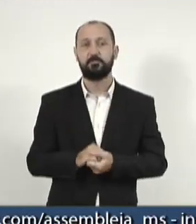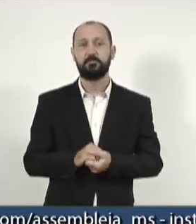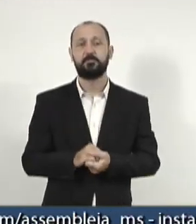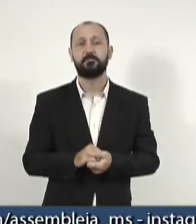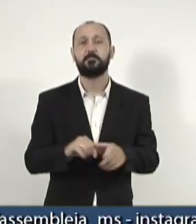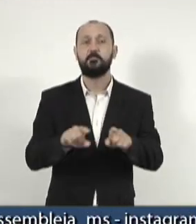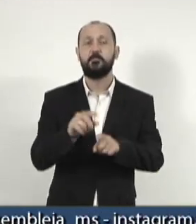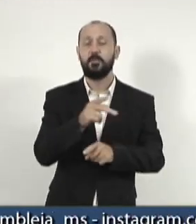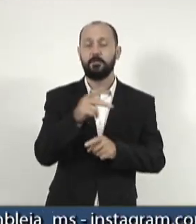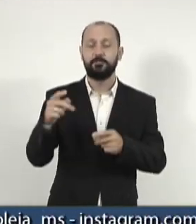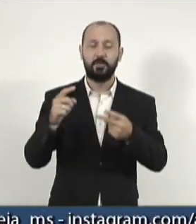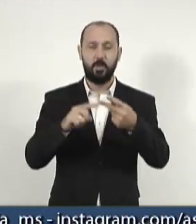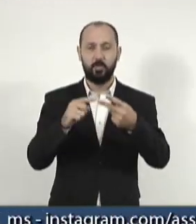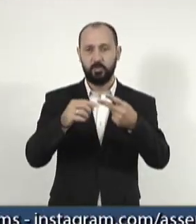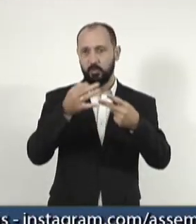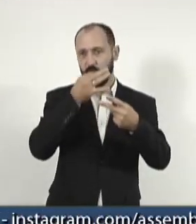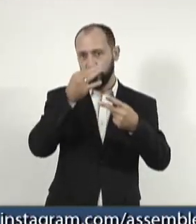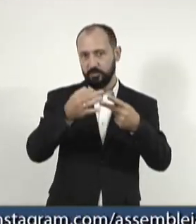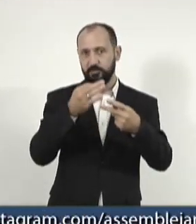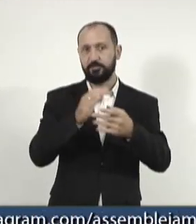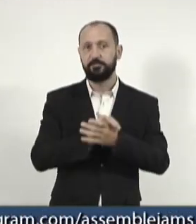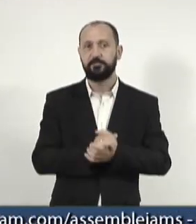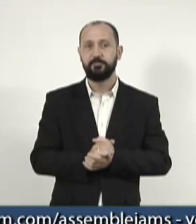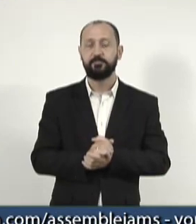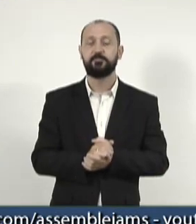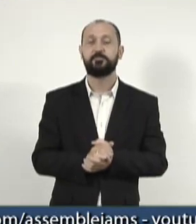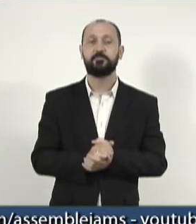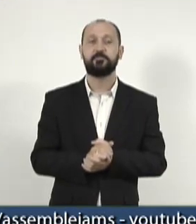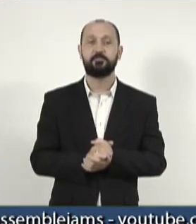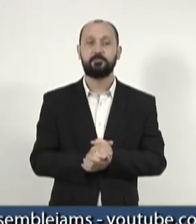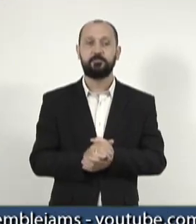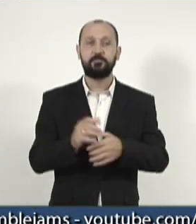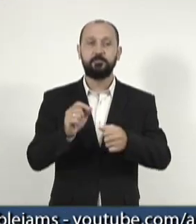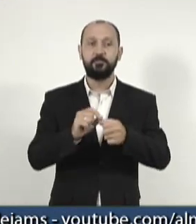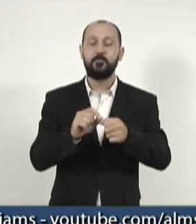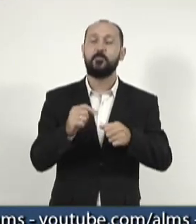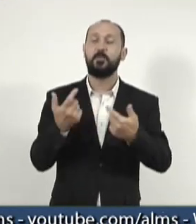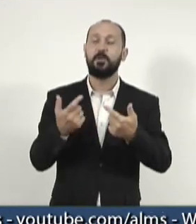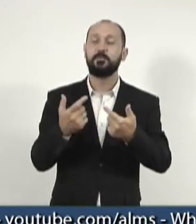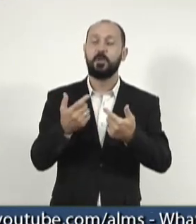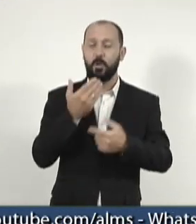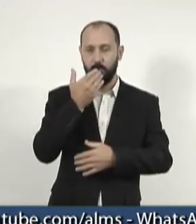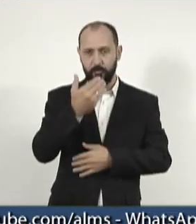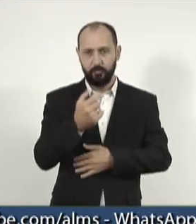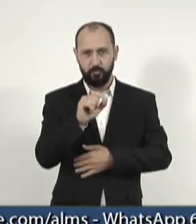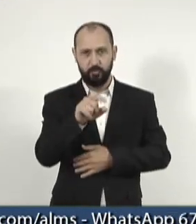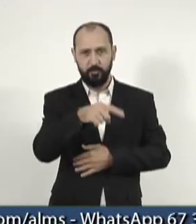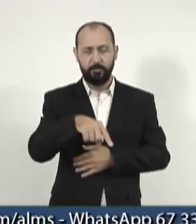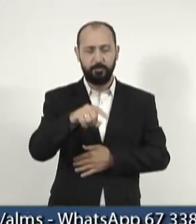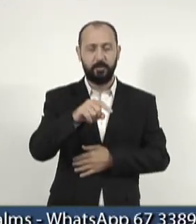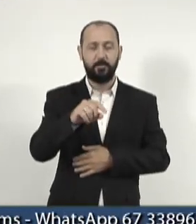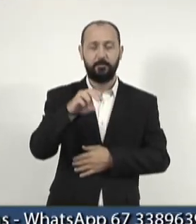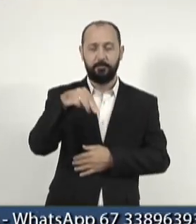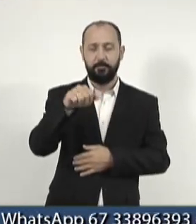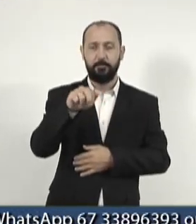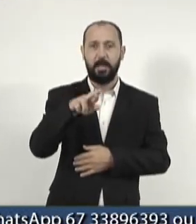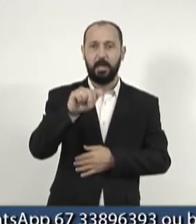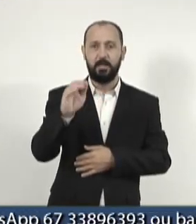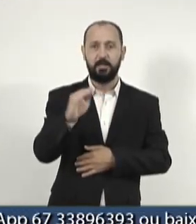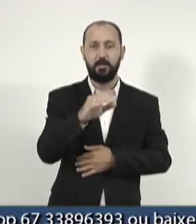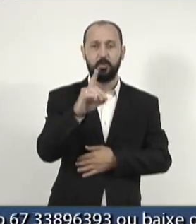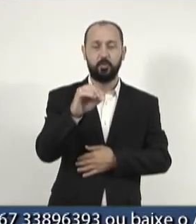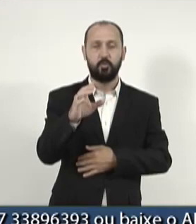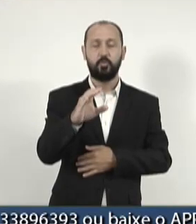Também, senhor presidente, a outra indicação é que seja encaminhado o expediente deste poder à excelentíssima senhora Maria do